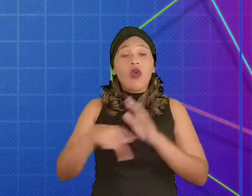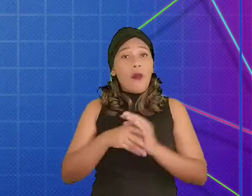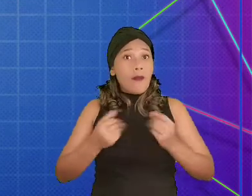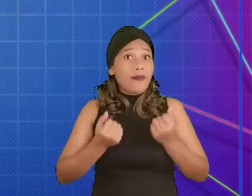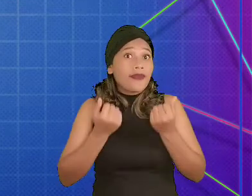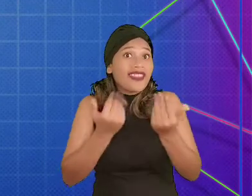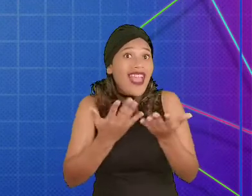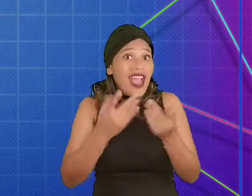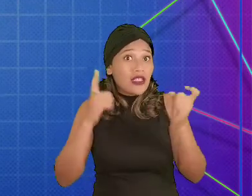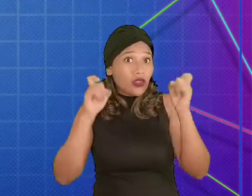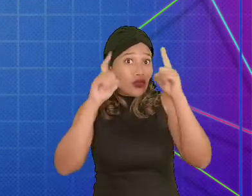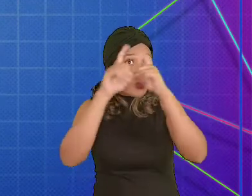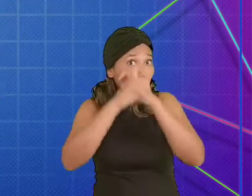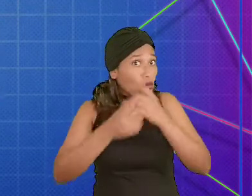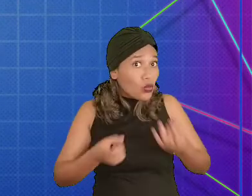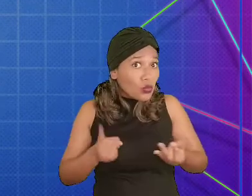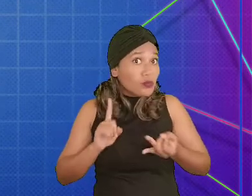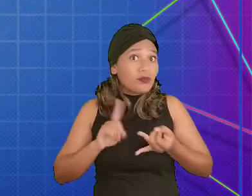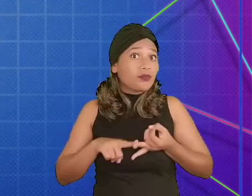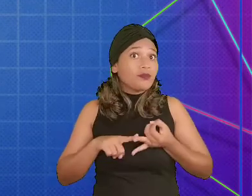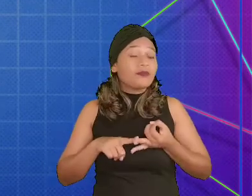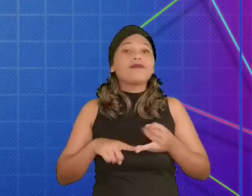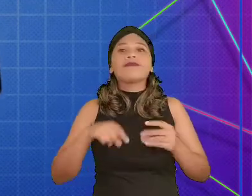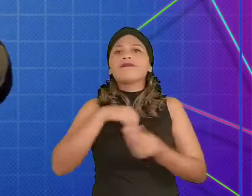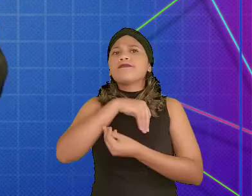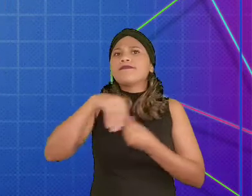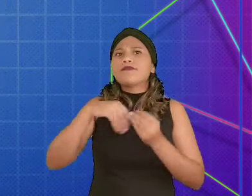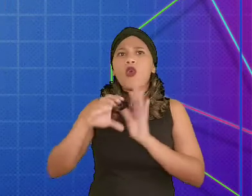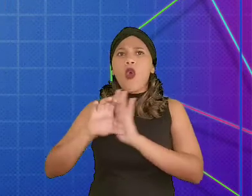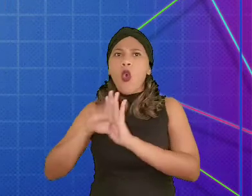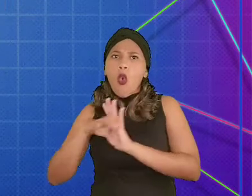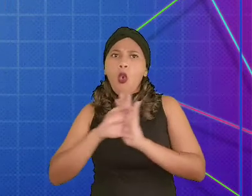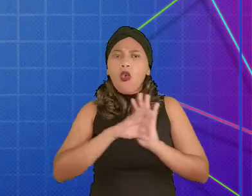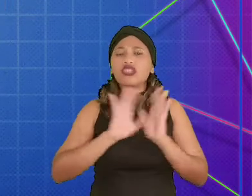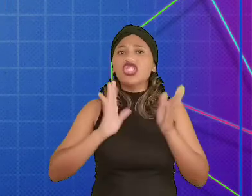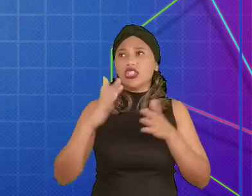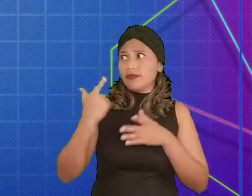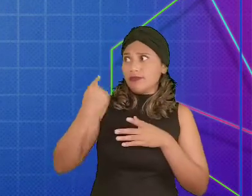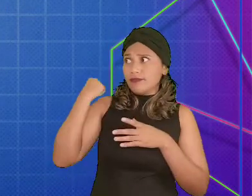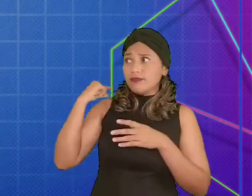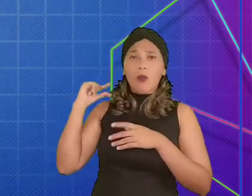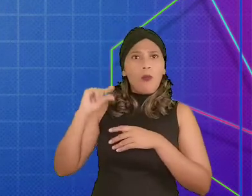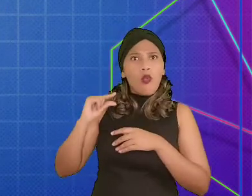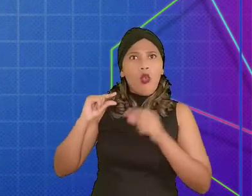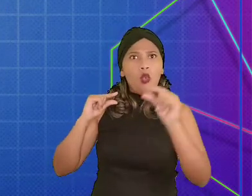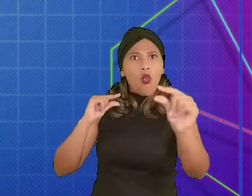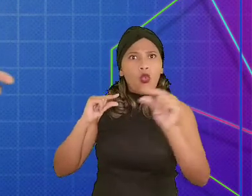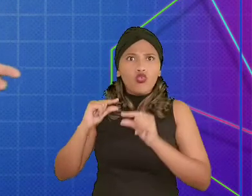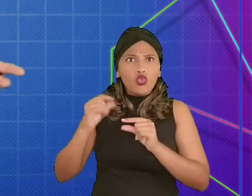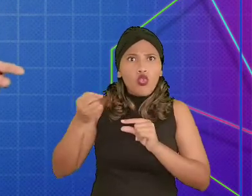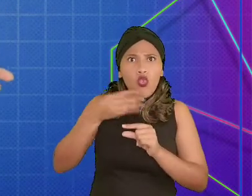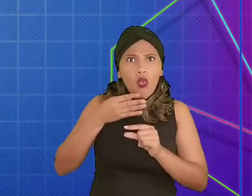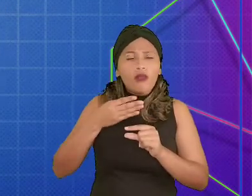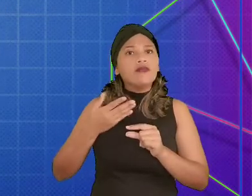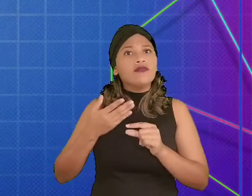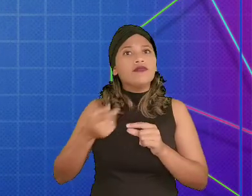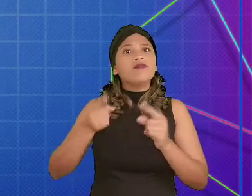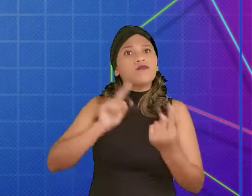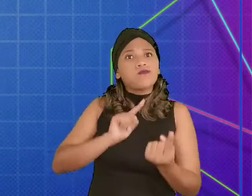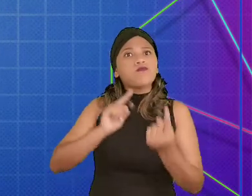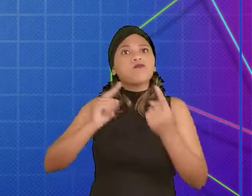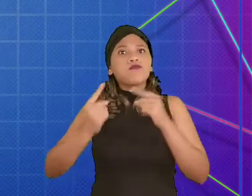a dificuldade de um conceito já introduzido, misturar conceitos já introduzidos, alterar conceitos já